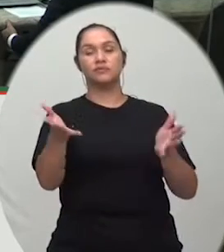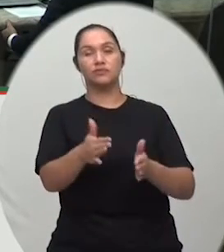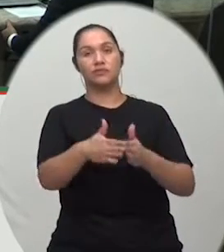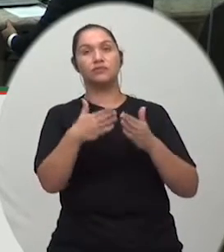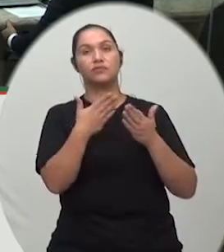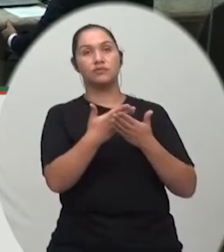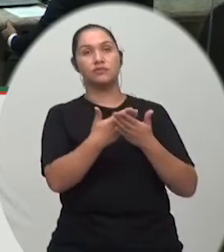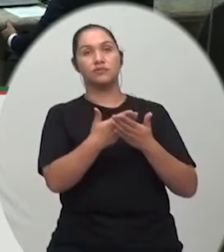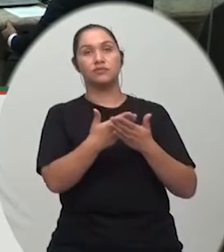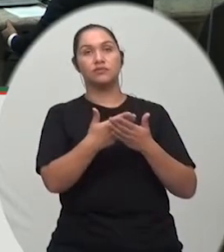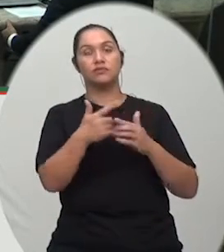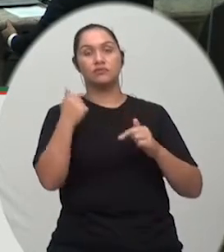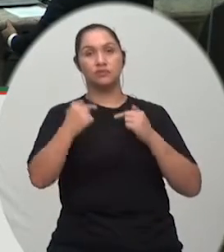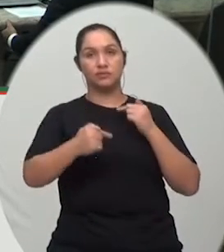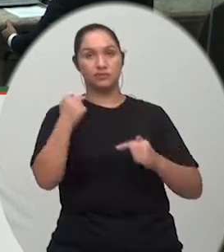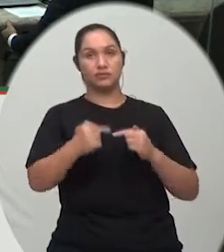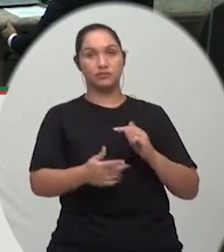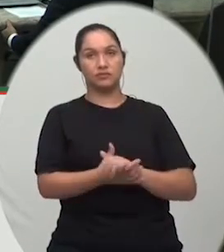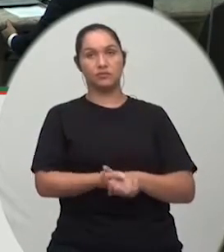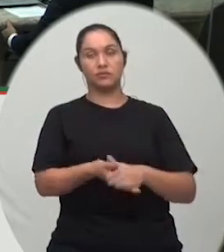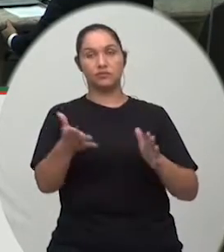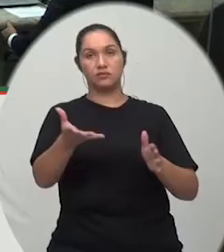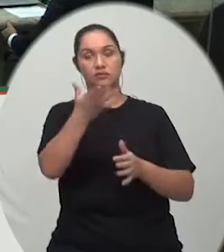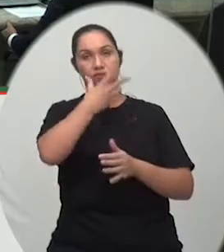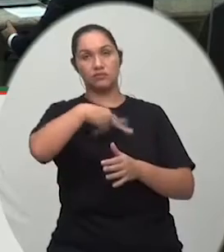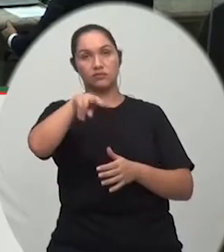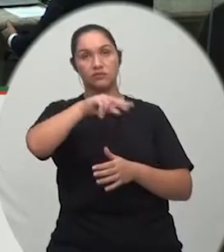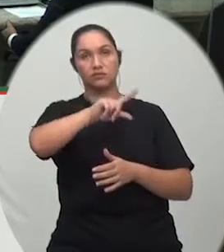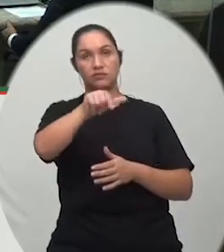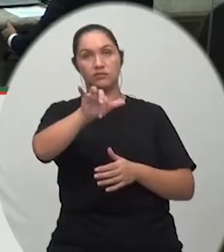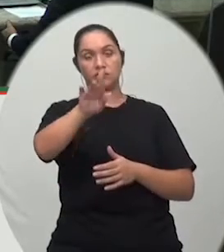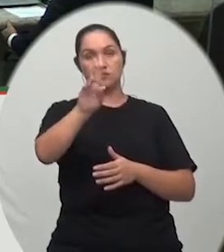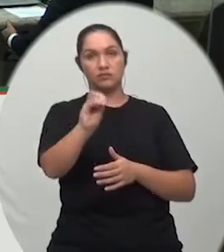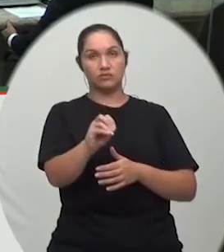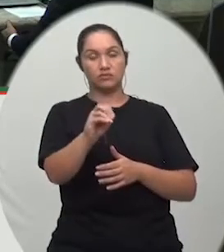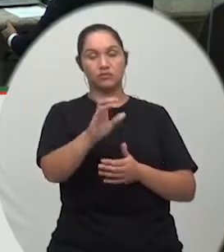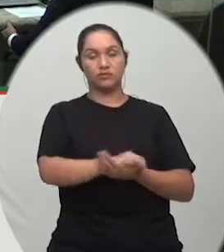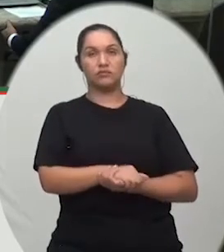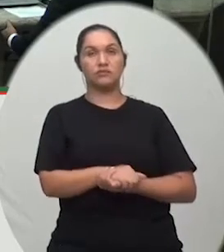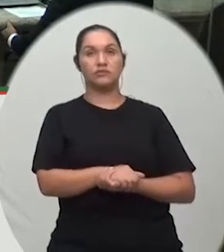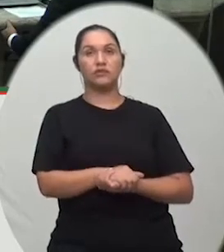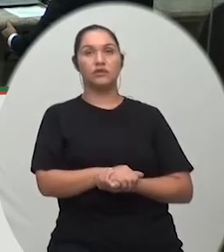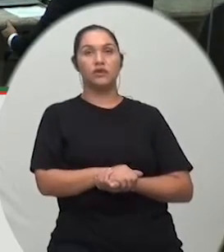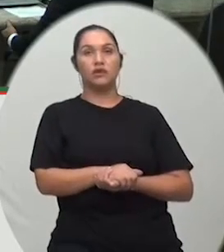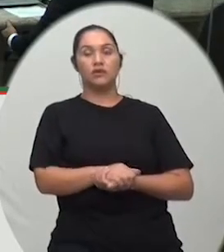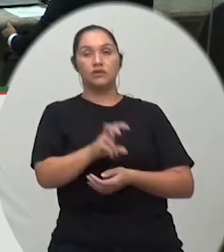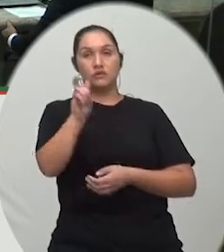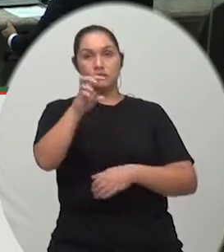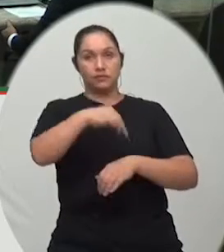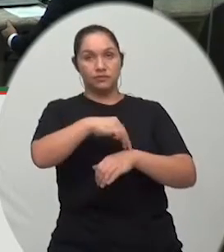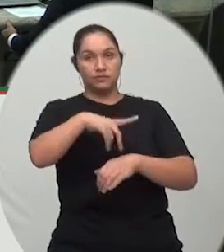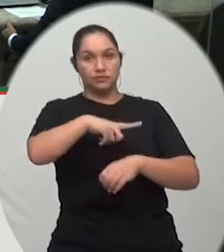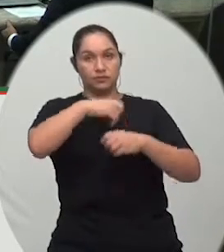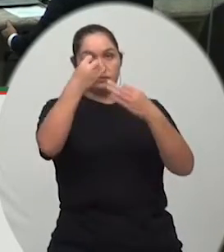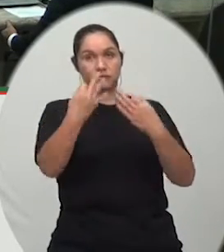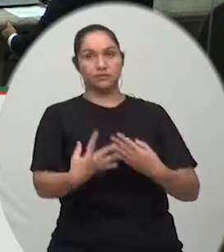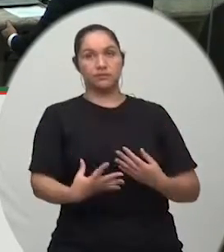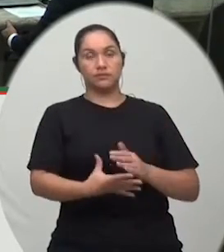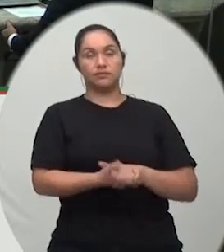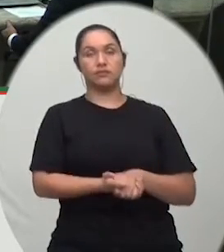requerimento continua em discussão. Com a palavra, vereador Zairo Casagrande. O senhor dispõe de